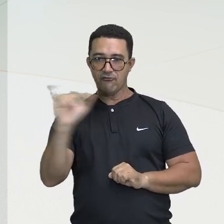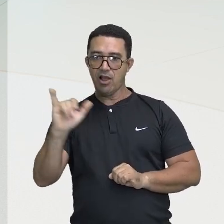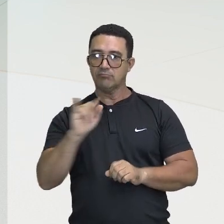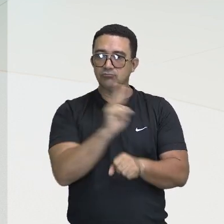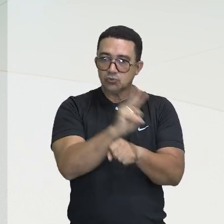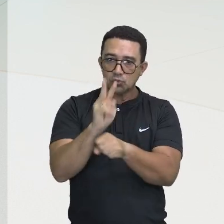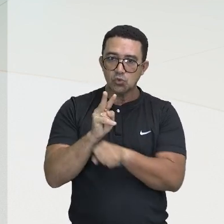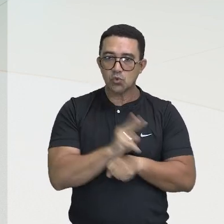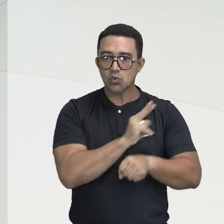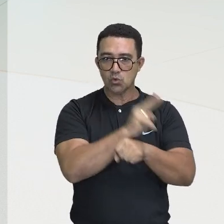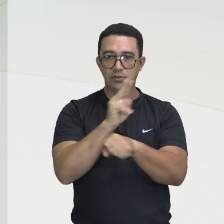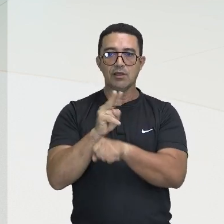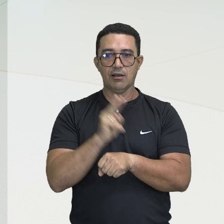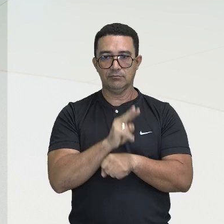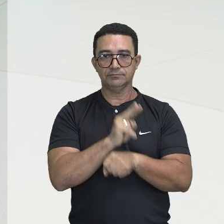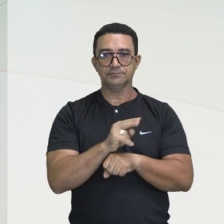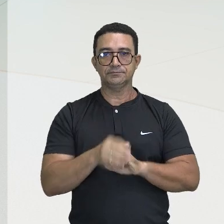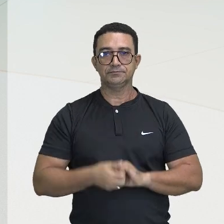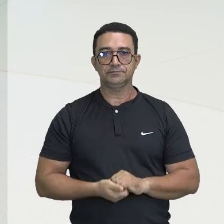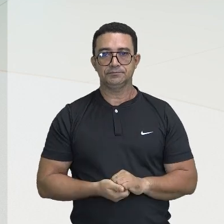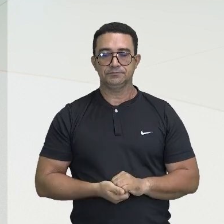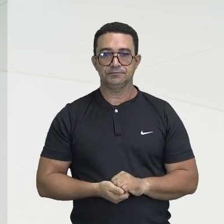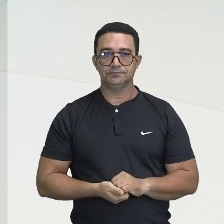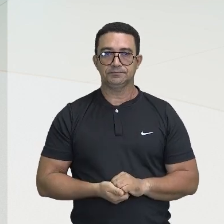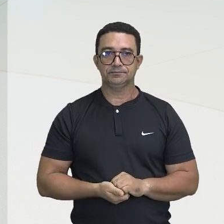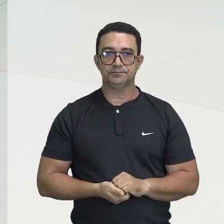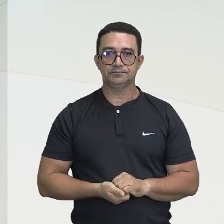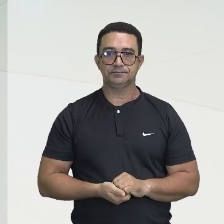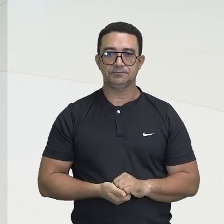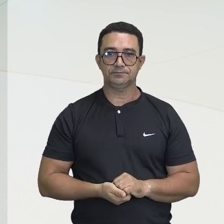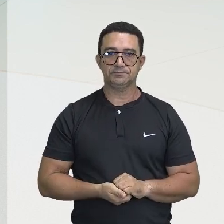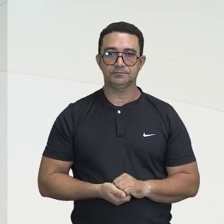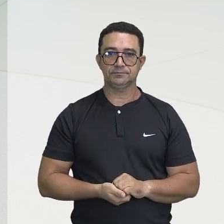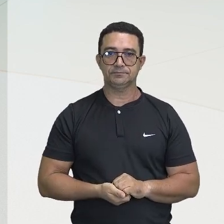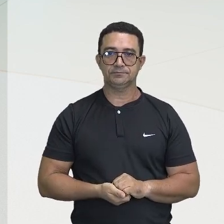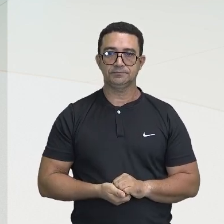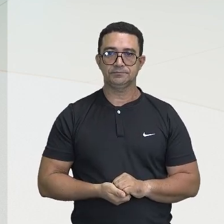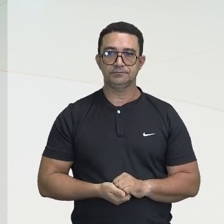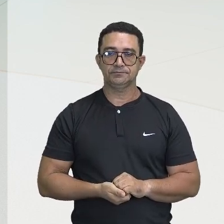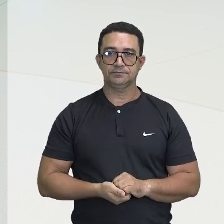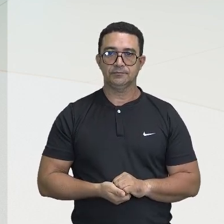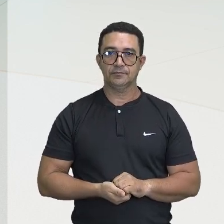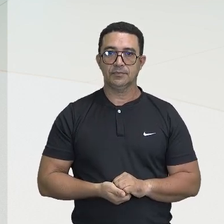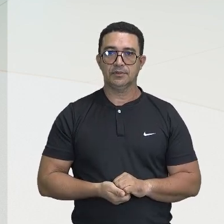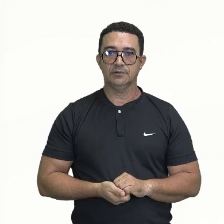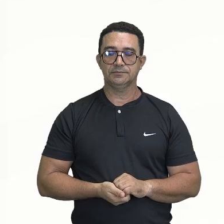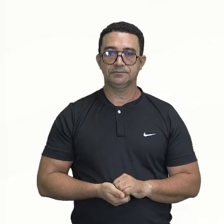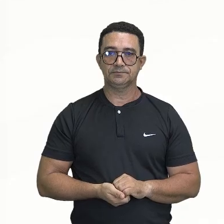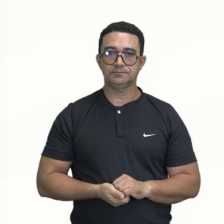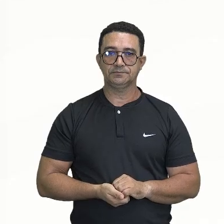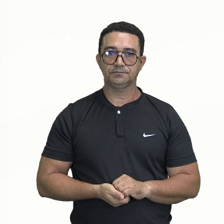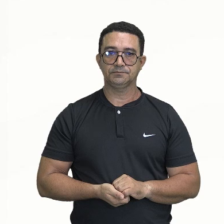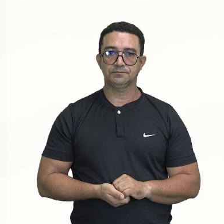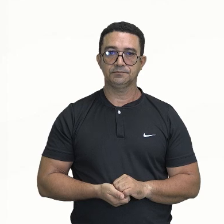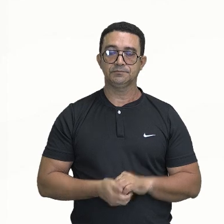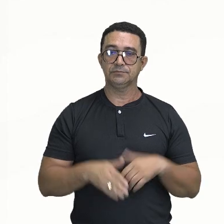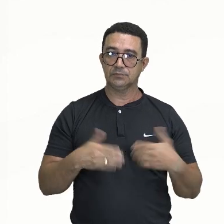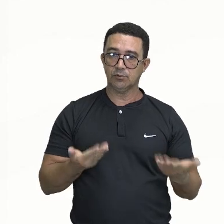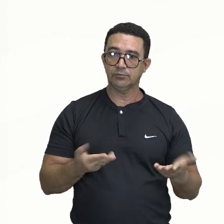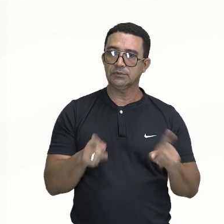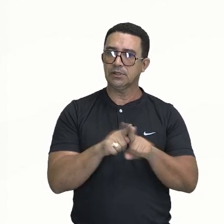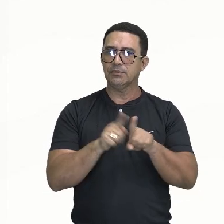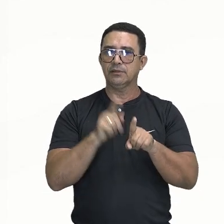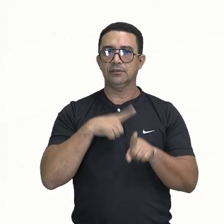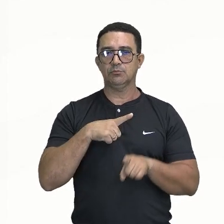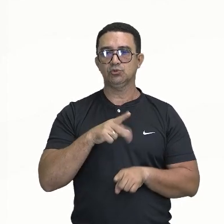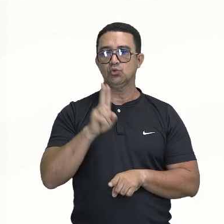um amparo, um instituto que vai zelar por aquele lugar. Certo? Vamos avançando. Assim, temos